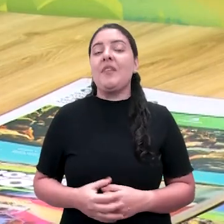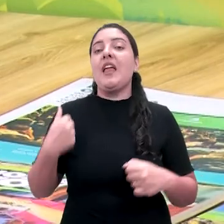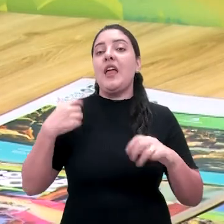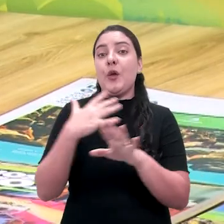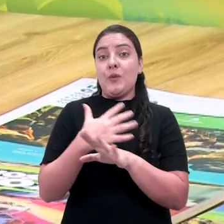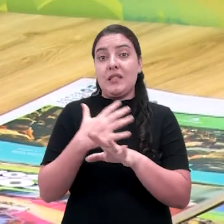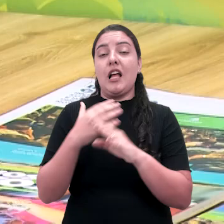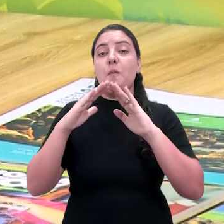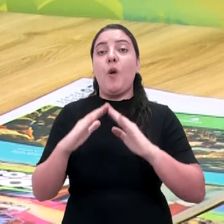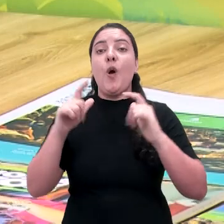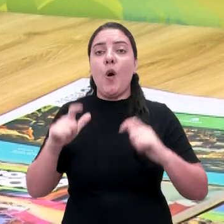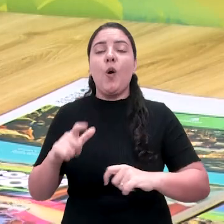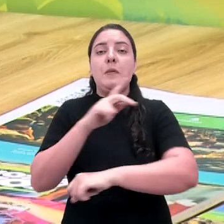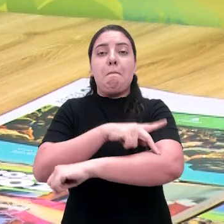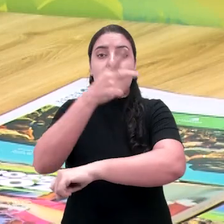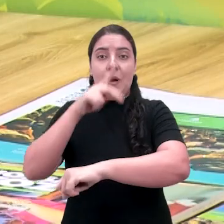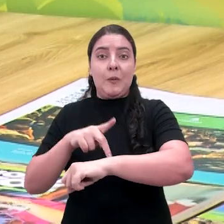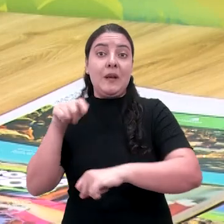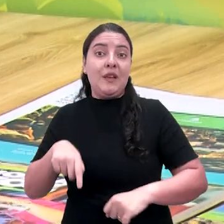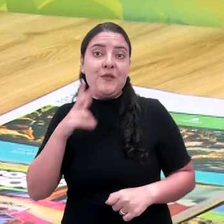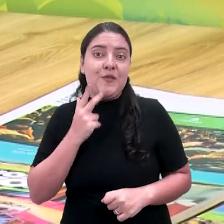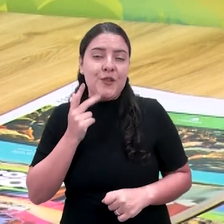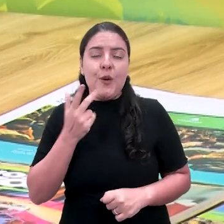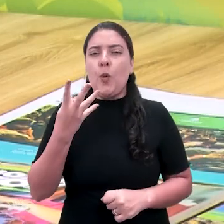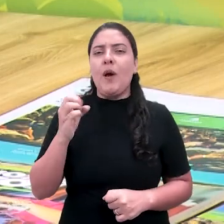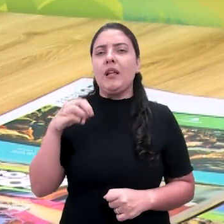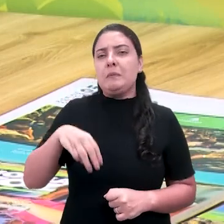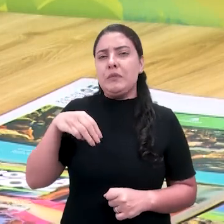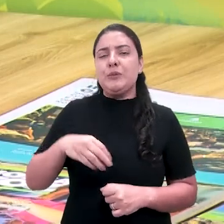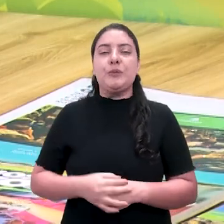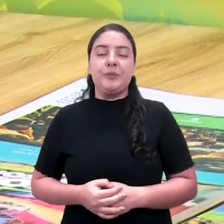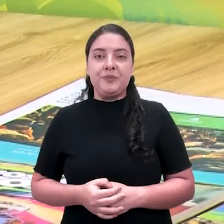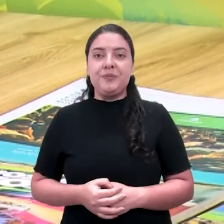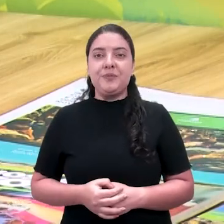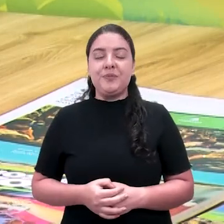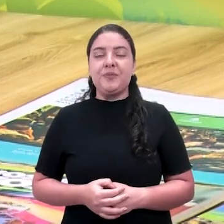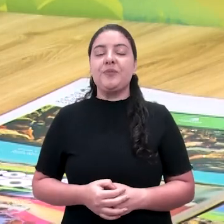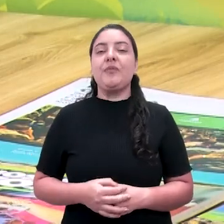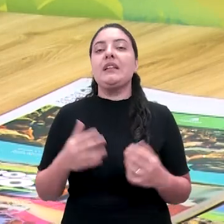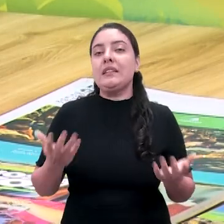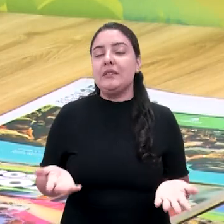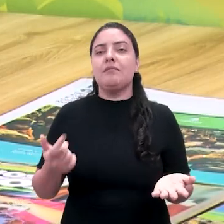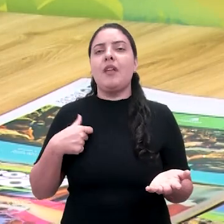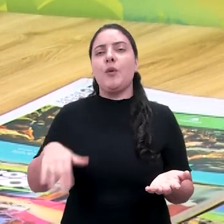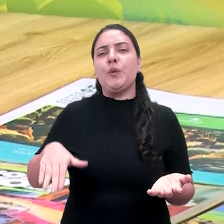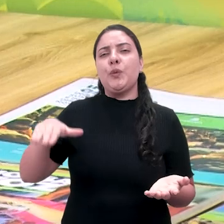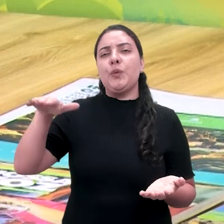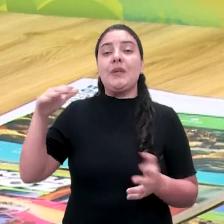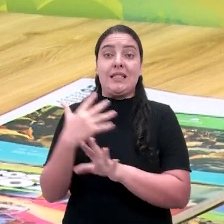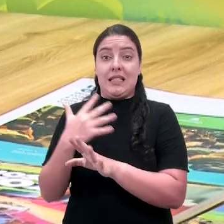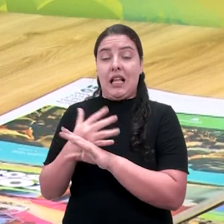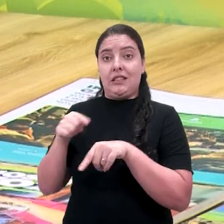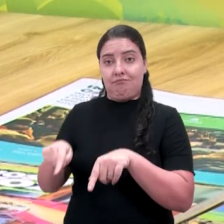chamada Pacatuba, pertinho aqui de Fortaleza, 40 minutinhos, 40 quilômetros mais ou menos. E eu cresci nessa